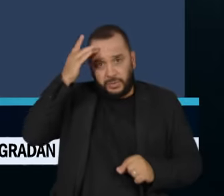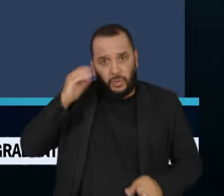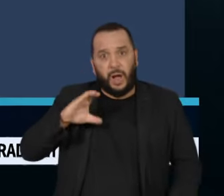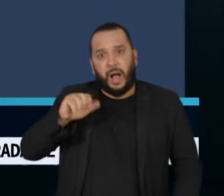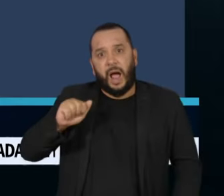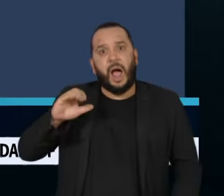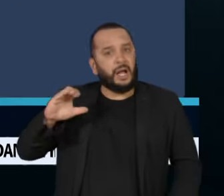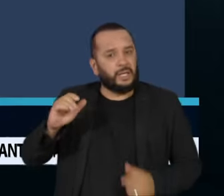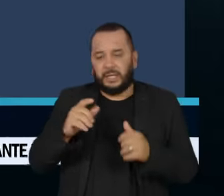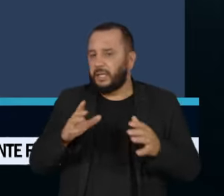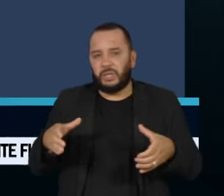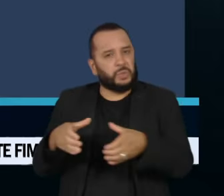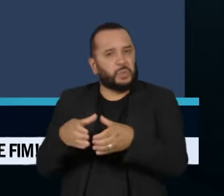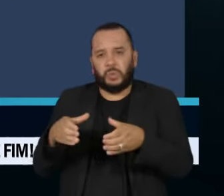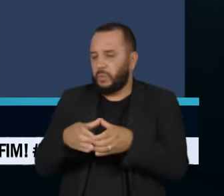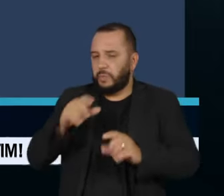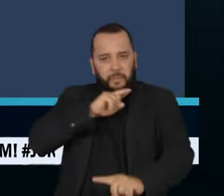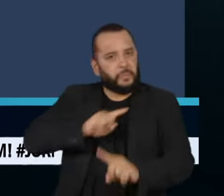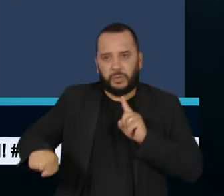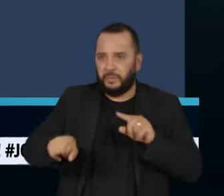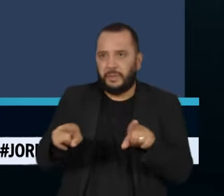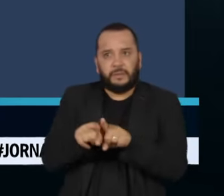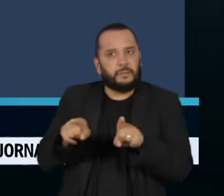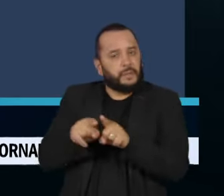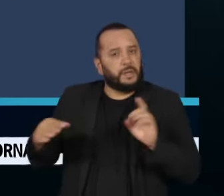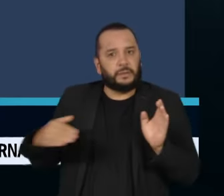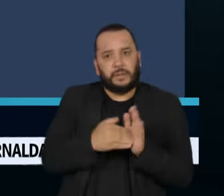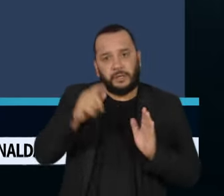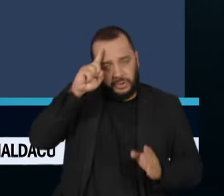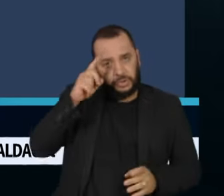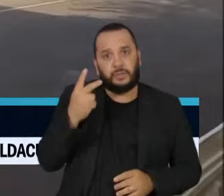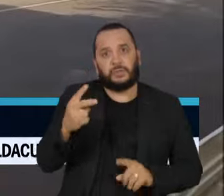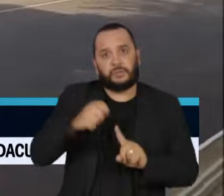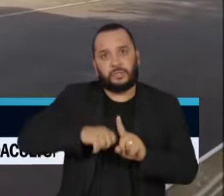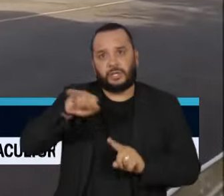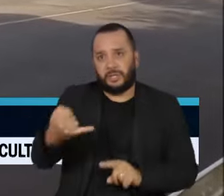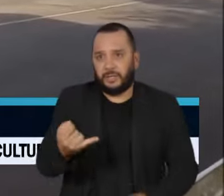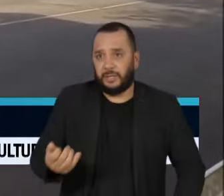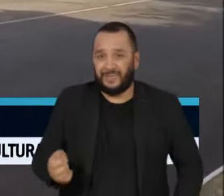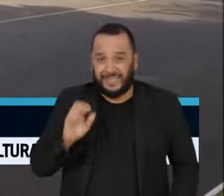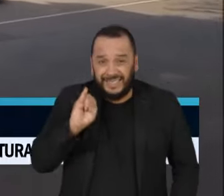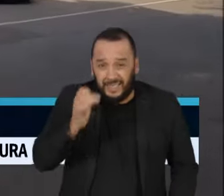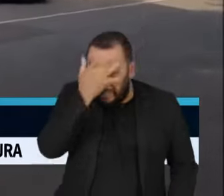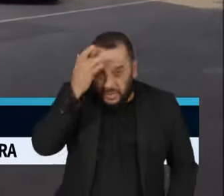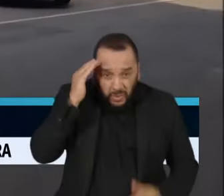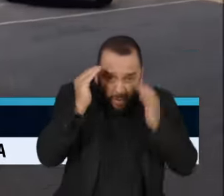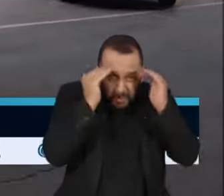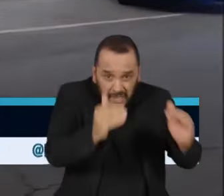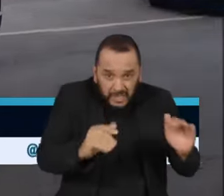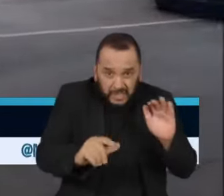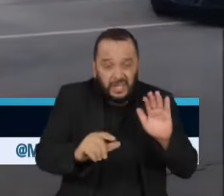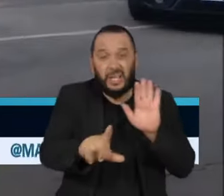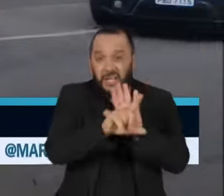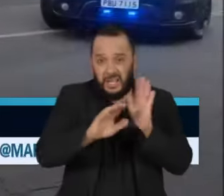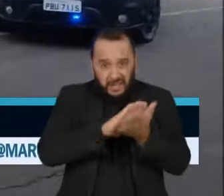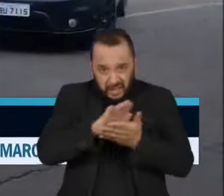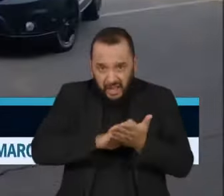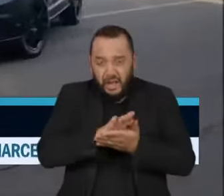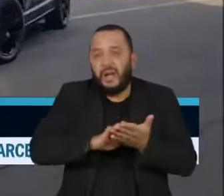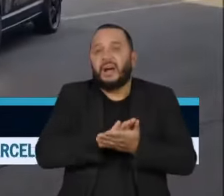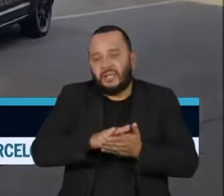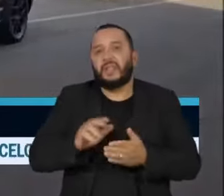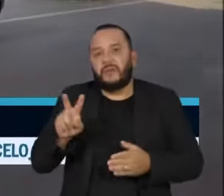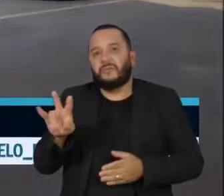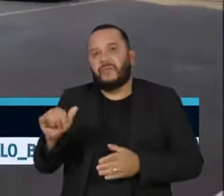e caçadores, os CACs, até o dia 2 de janeiro no Distrito Federal. Quem desrespeitar a medida será preso em flagrante por